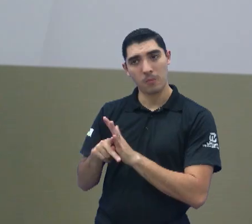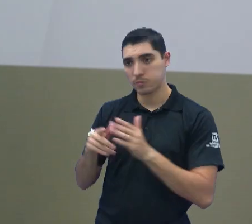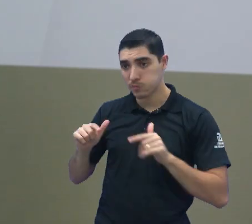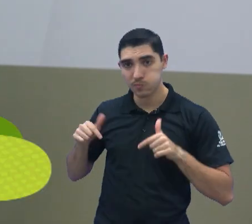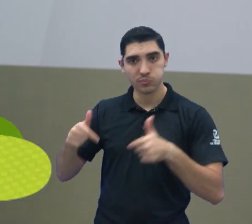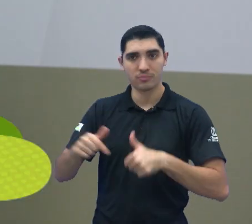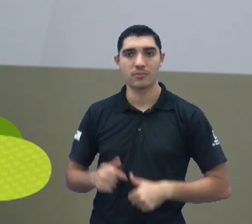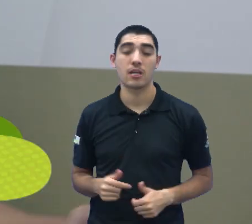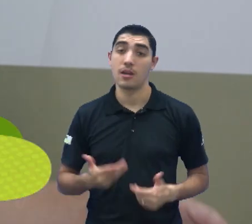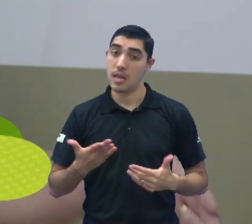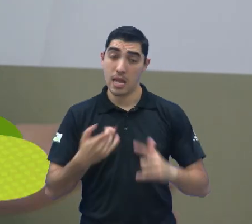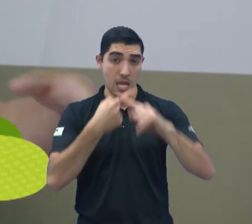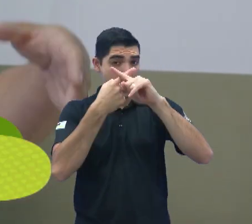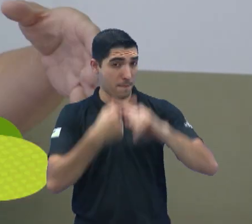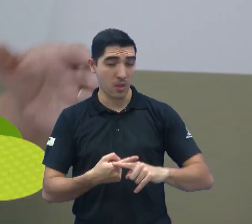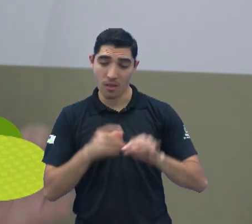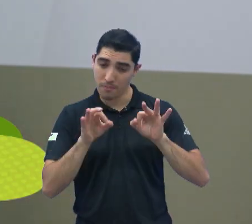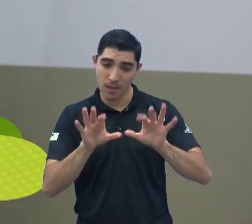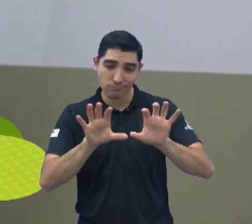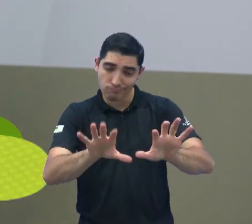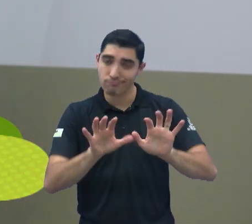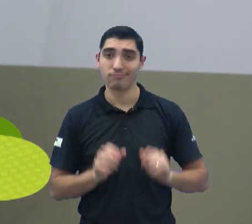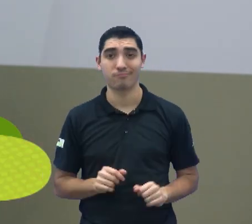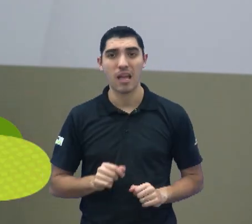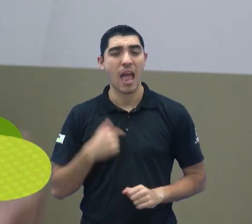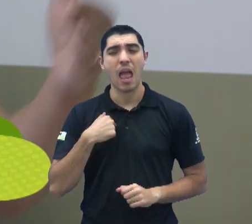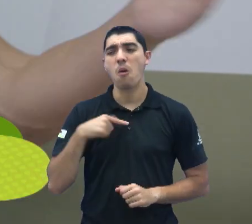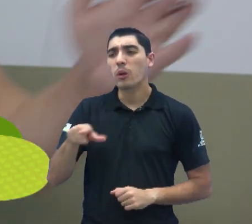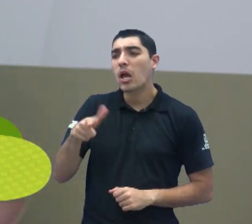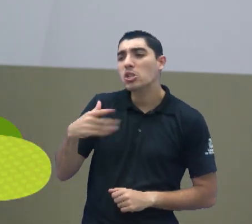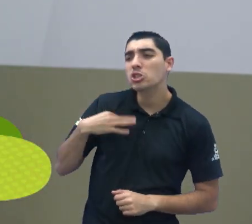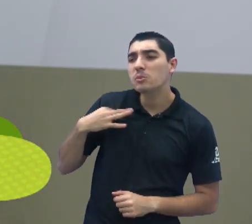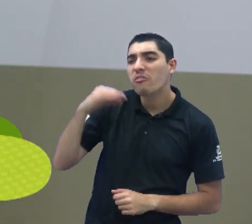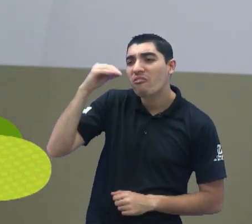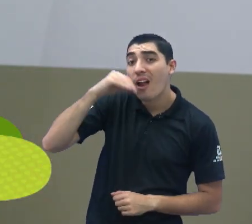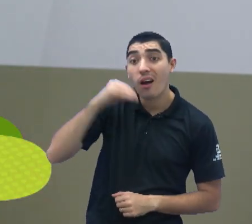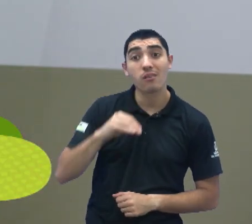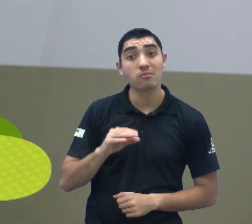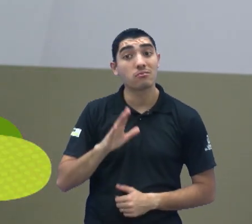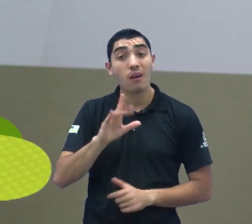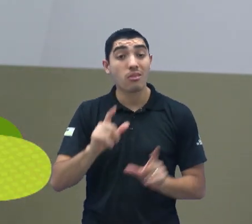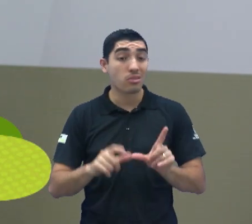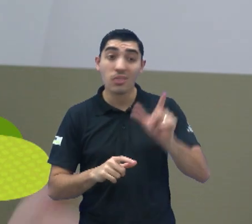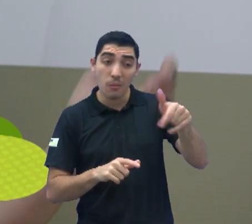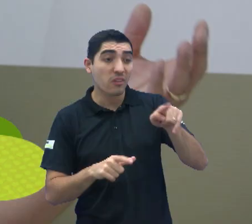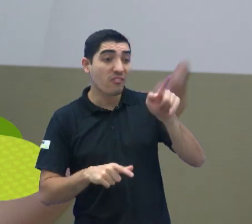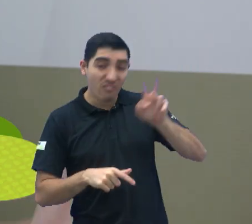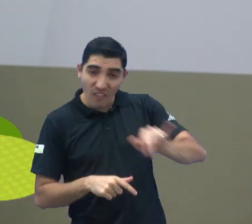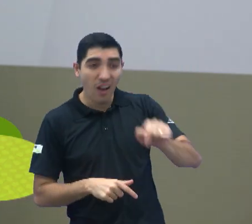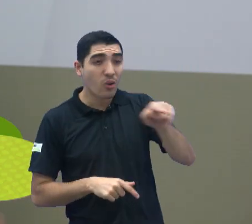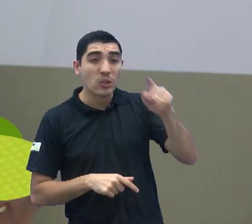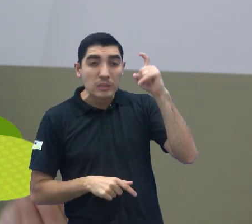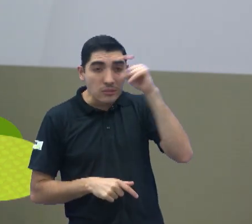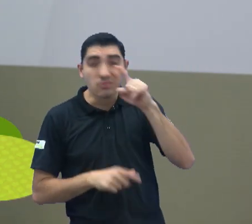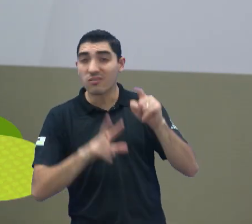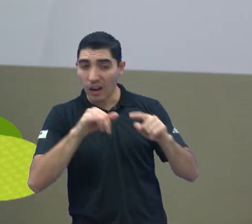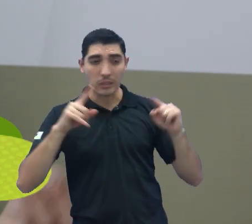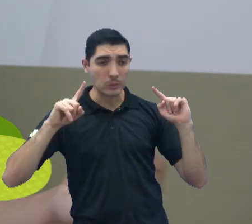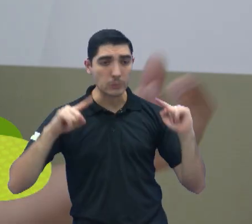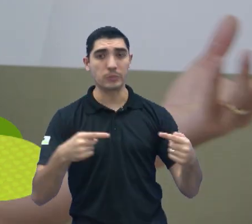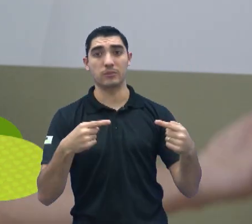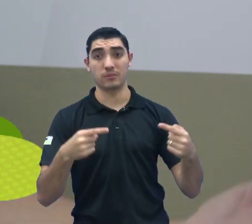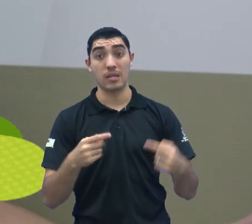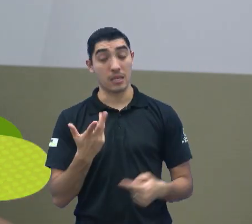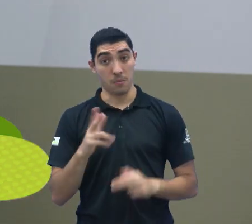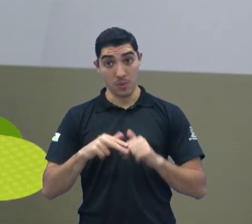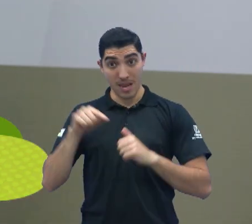isso. Se você fala, eu queria pegar um time mais fraco, mais na frente você vai encontrar ele do mesmo jeito. E jogar contra o SESI, que